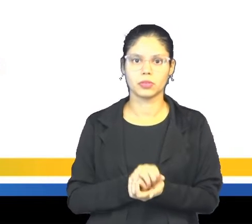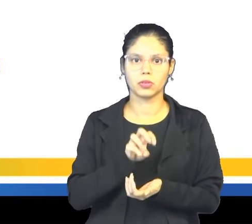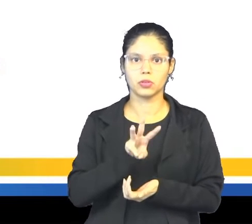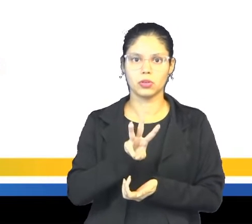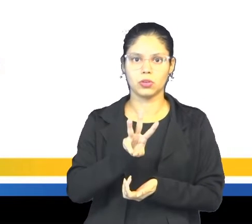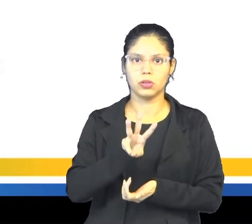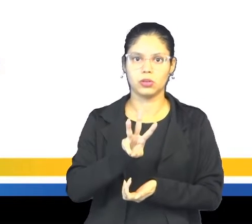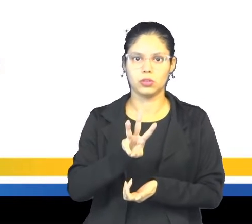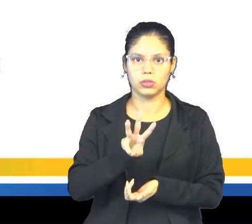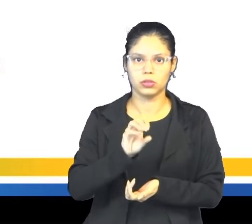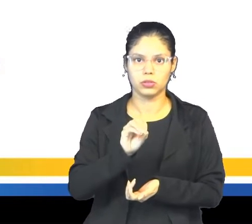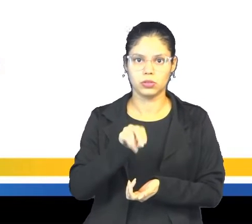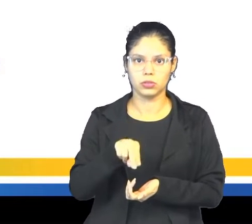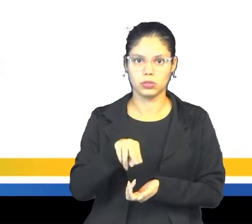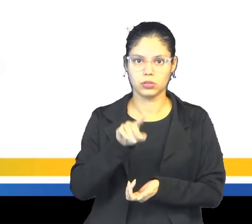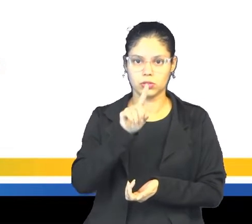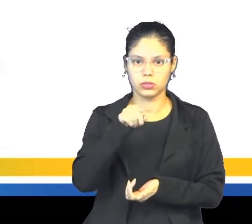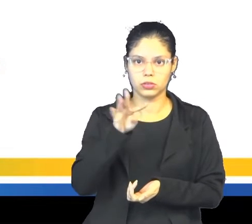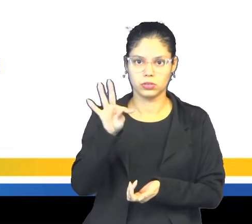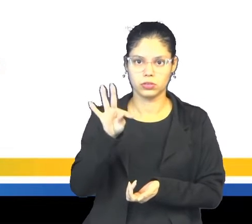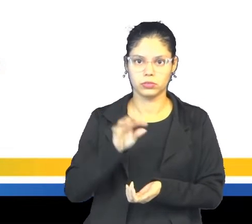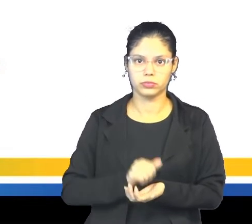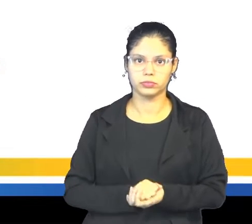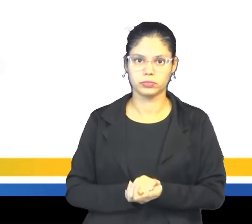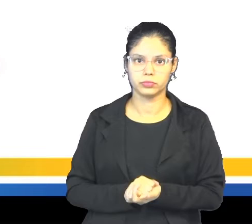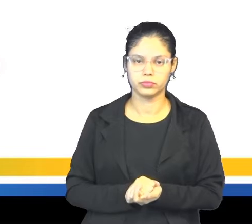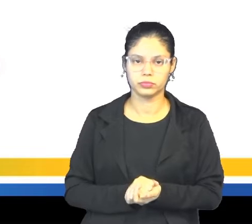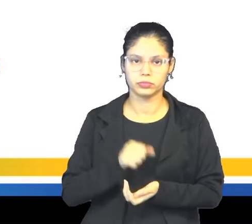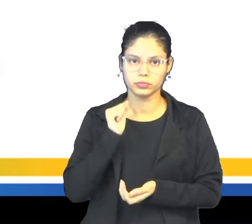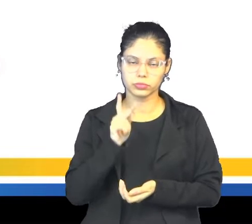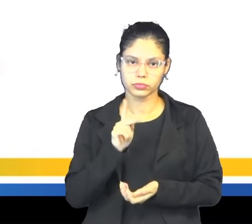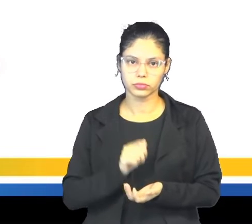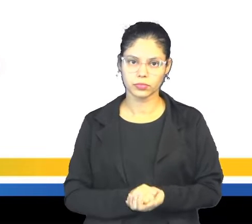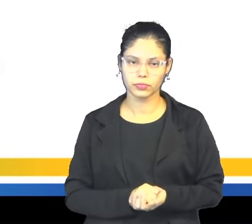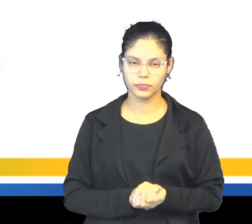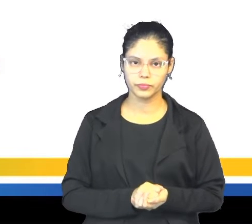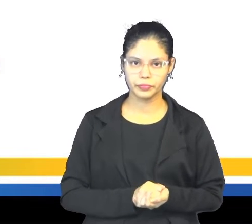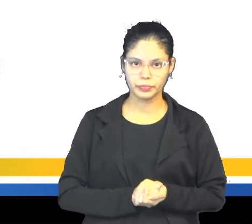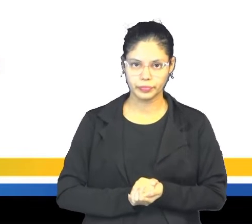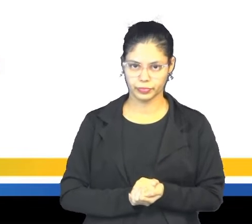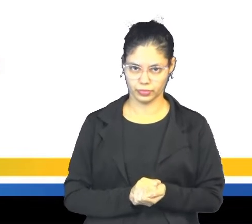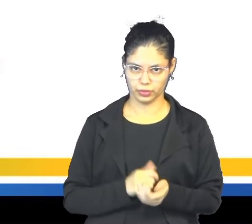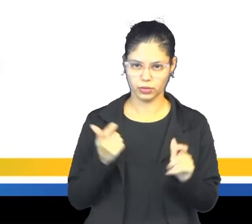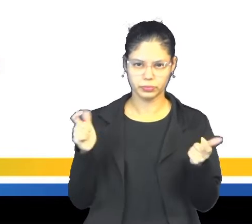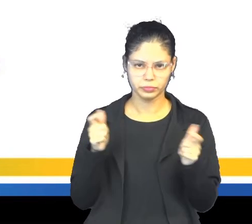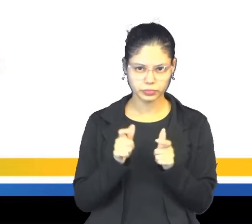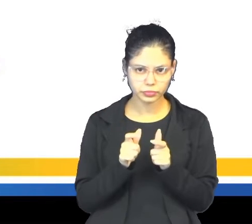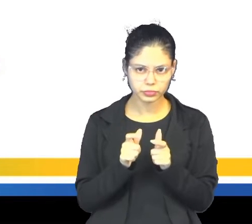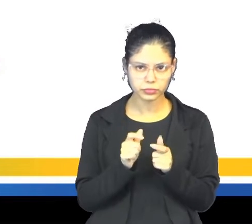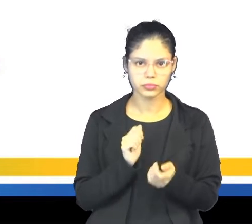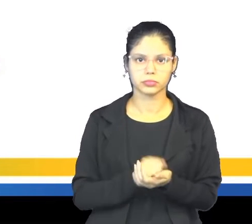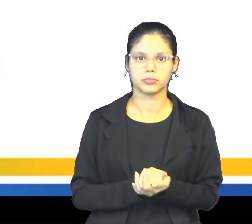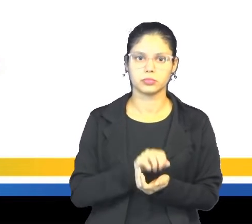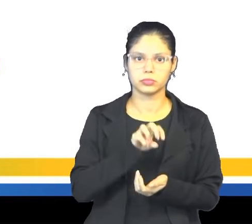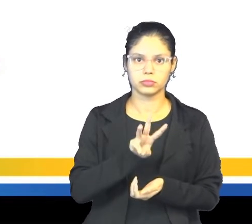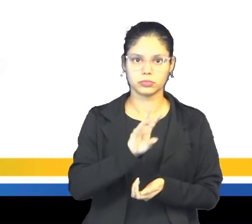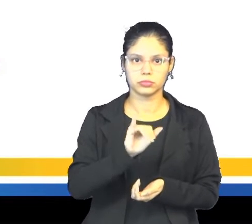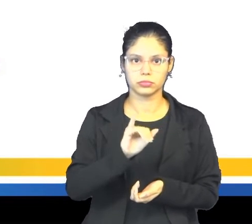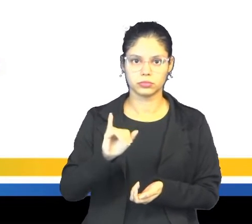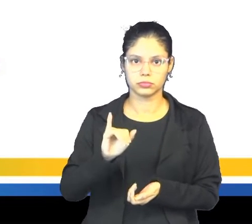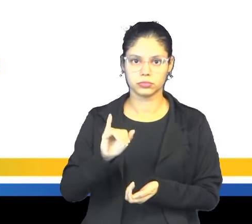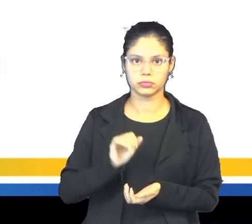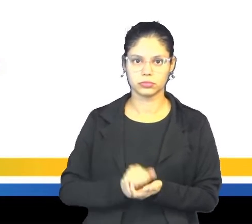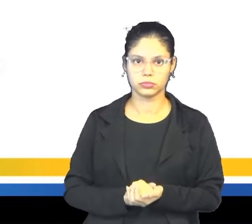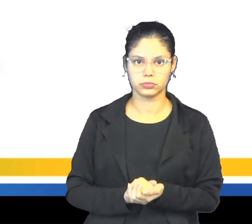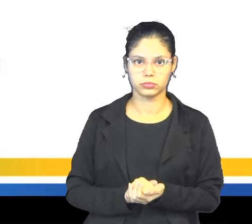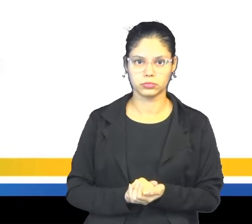won't, né? Que é a mesma coisa que will not, ok? Só que de uma forma mais curta. Portanto, will not é a mesma coisa